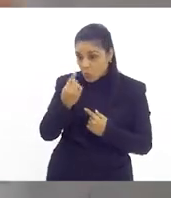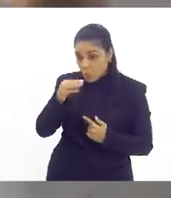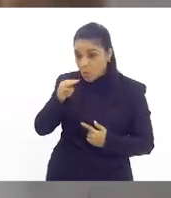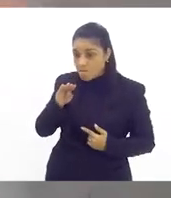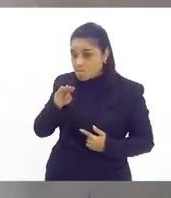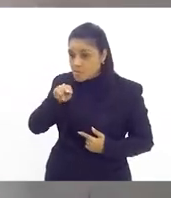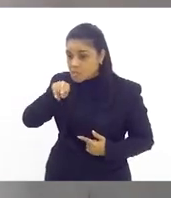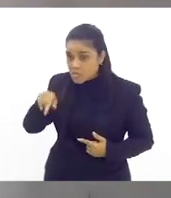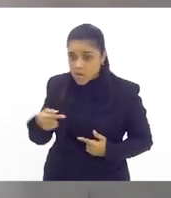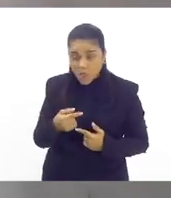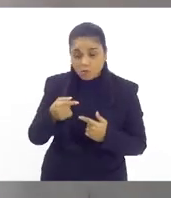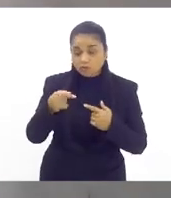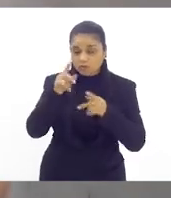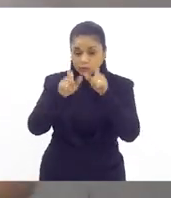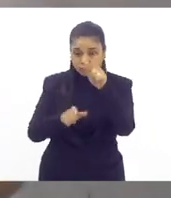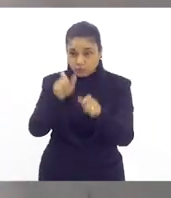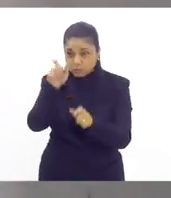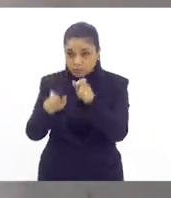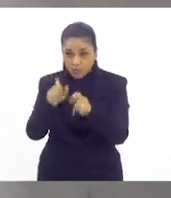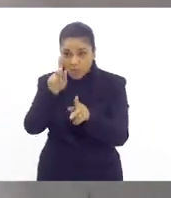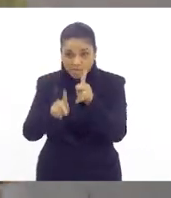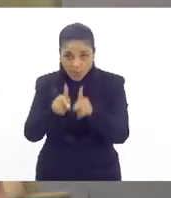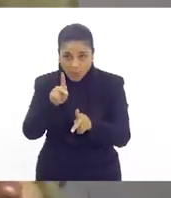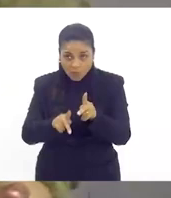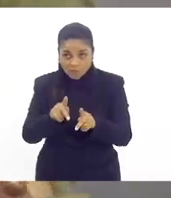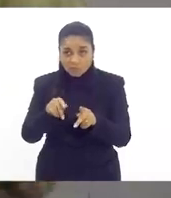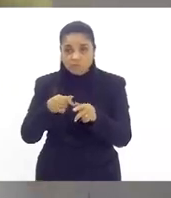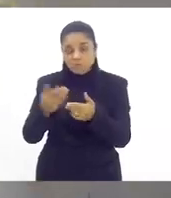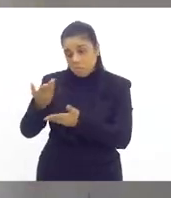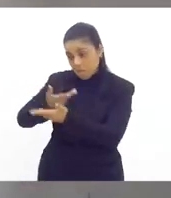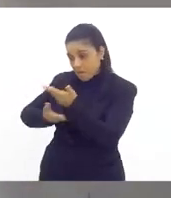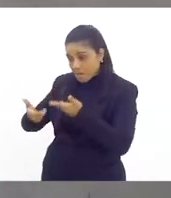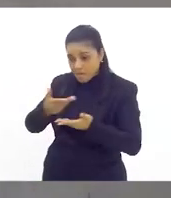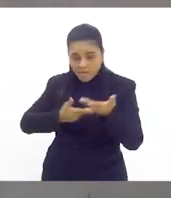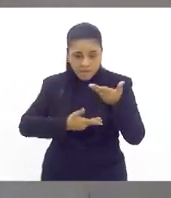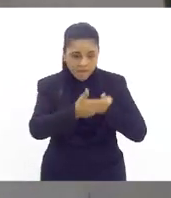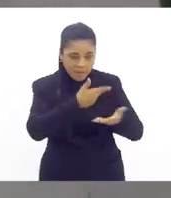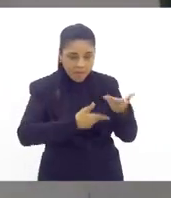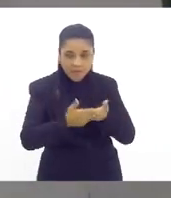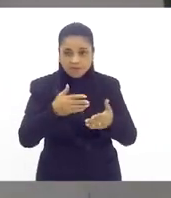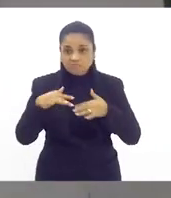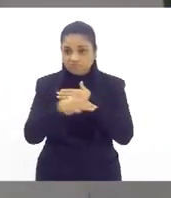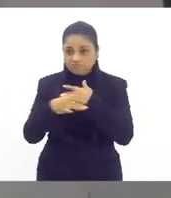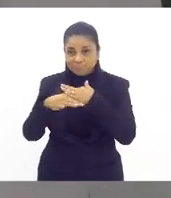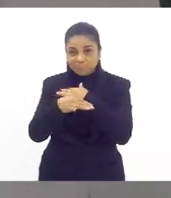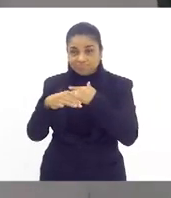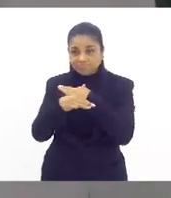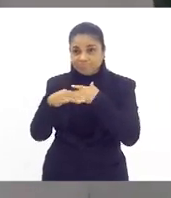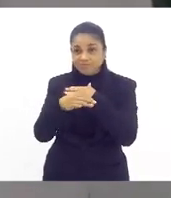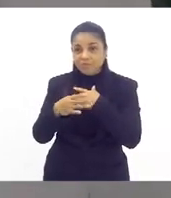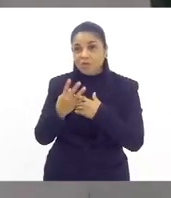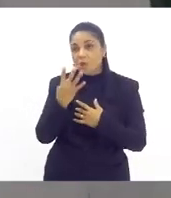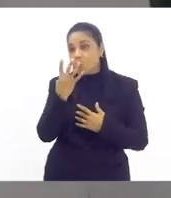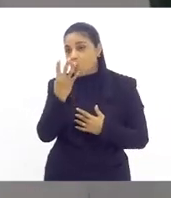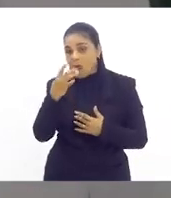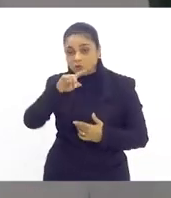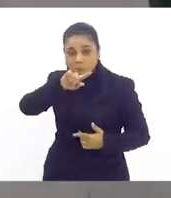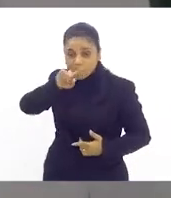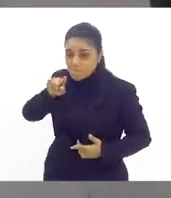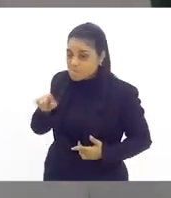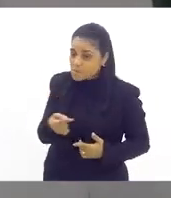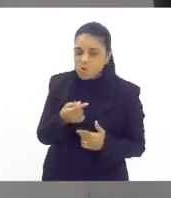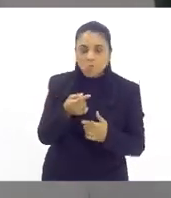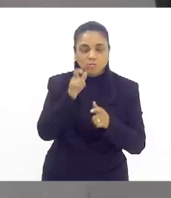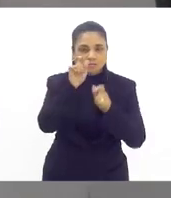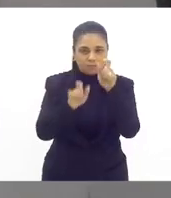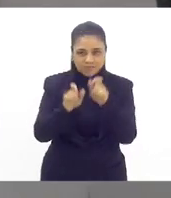eu tô pensando sempre em Caxias com a cidade que fala com Belford Roxo com Nova Iguaçu com uma cidade que falam com 4 milhões de pessoas